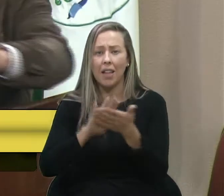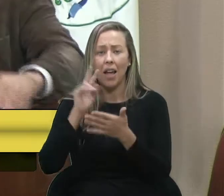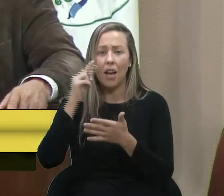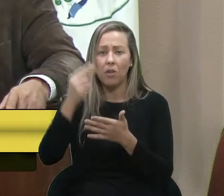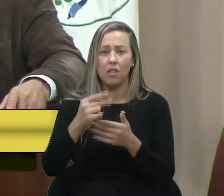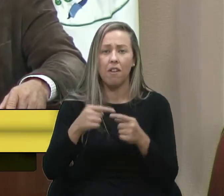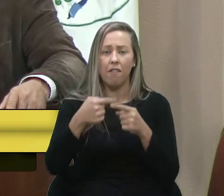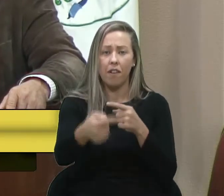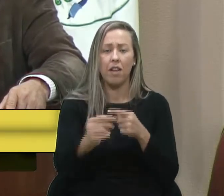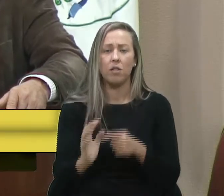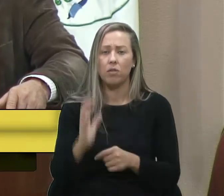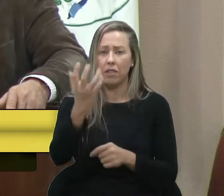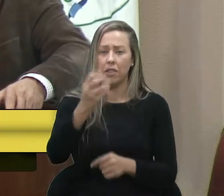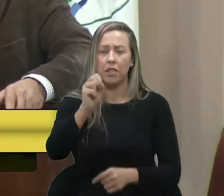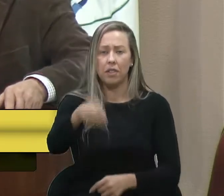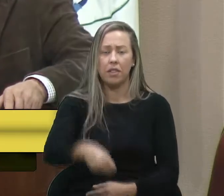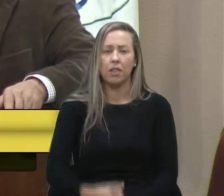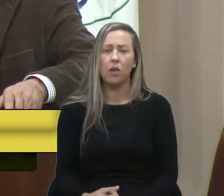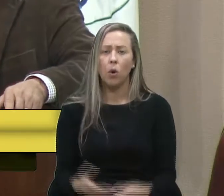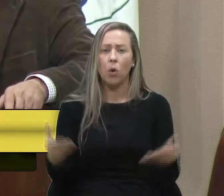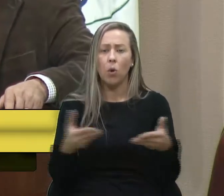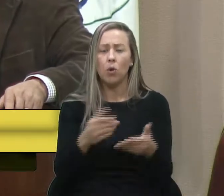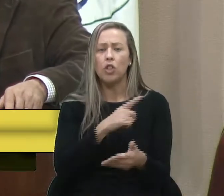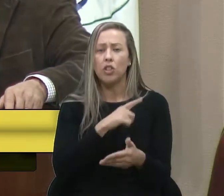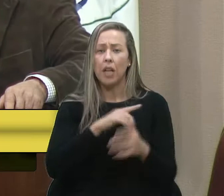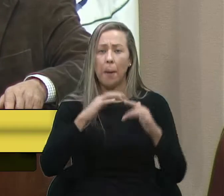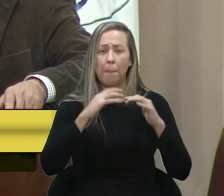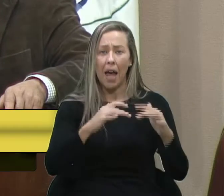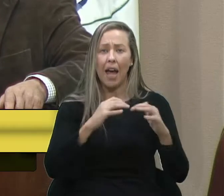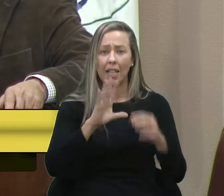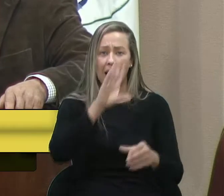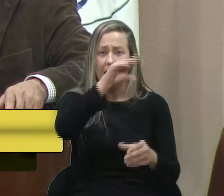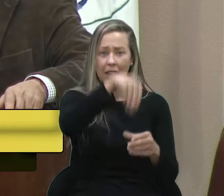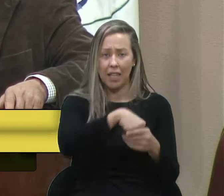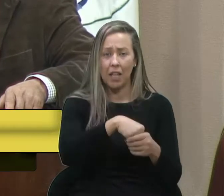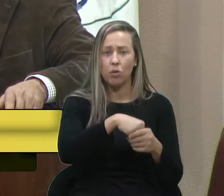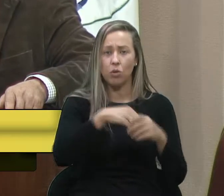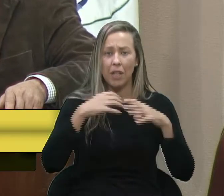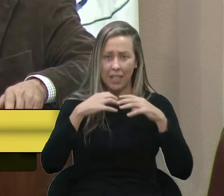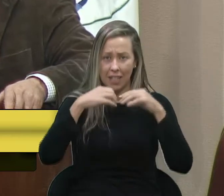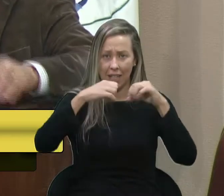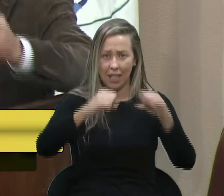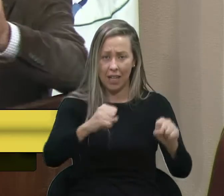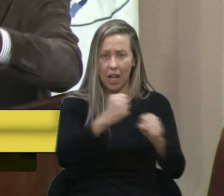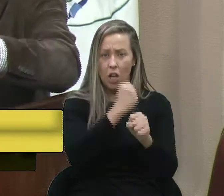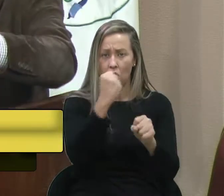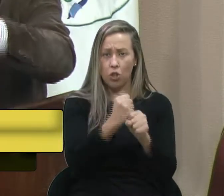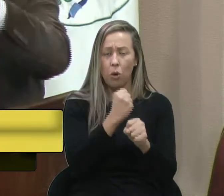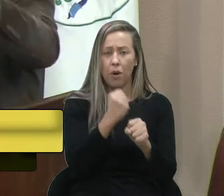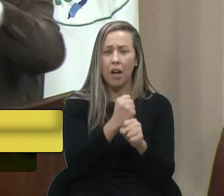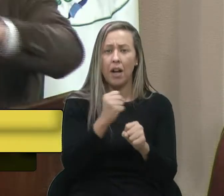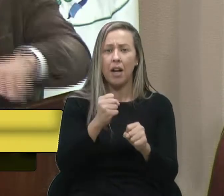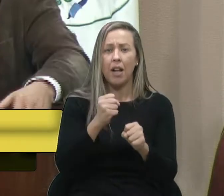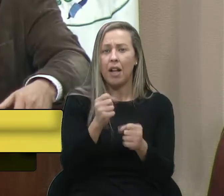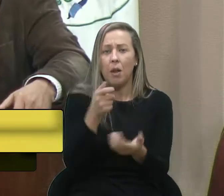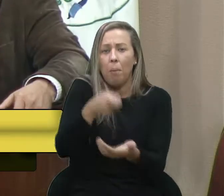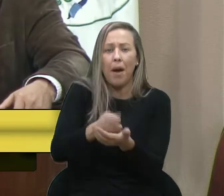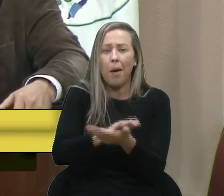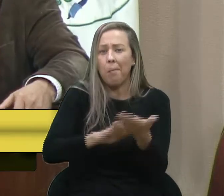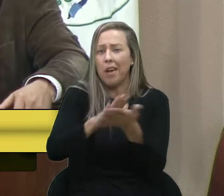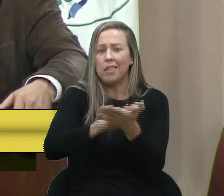virão. Hoje temos máquinas dentro da Secretaria de Obra, que elas não se pagam mais,